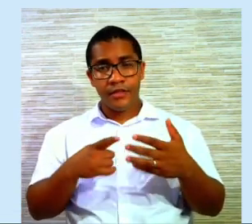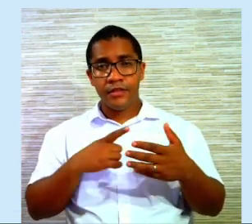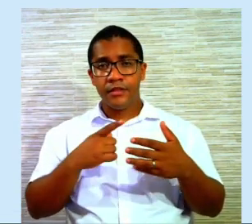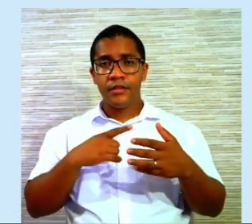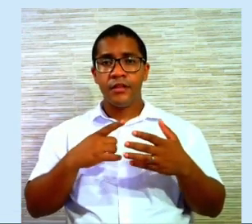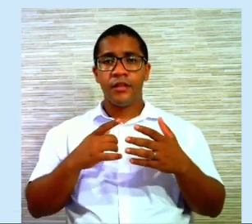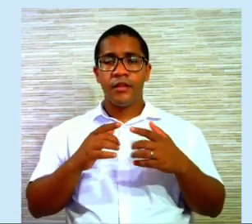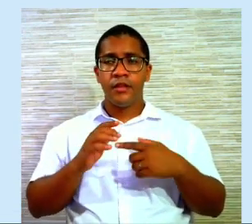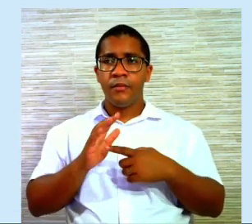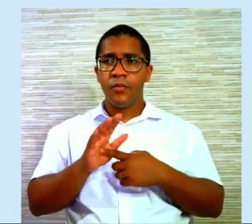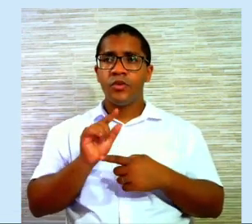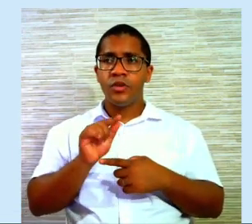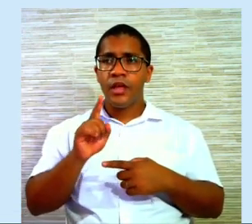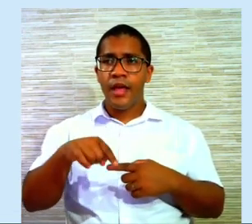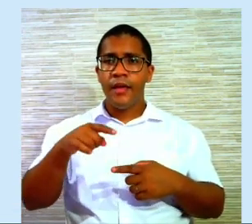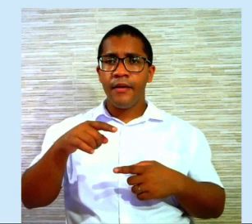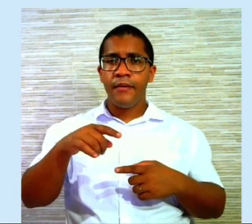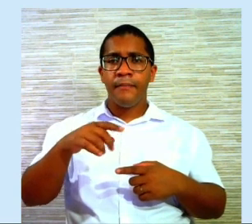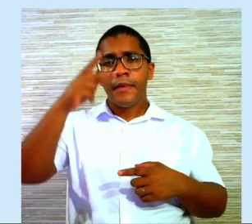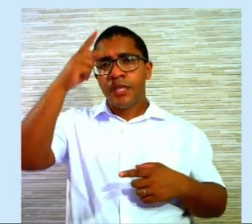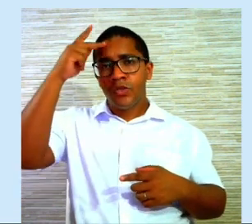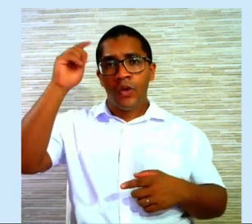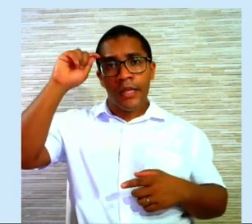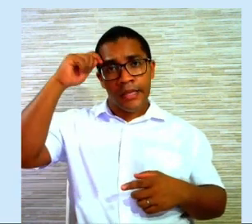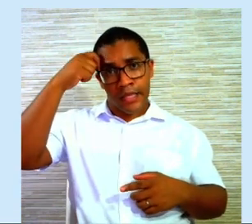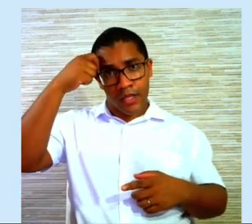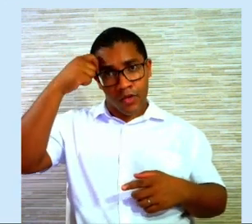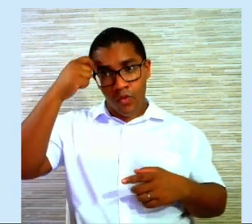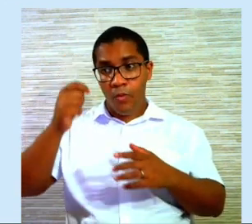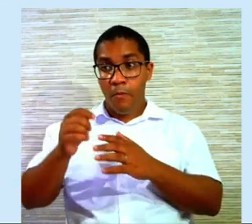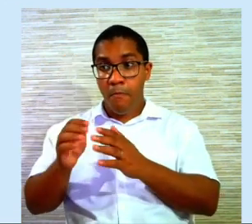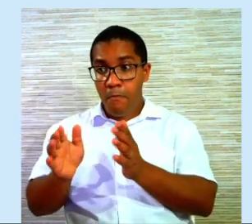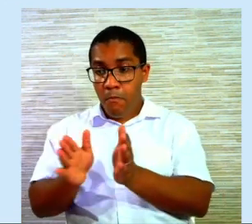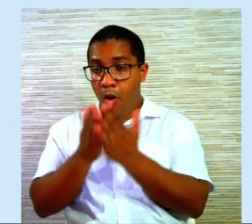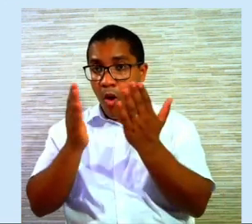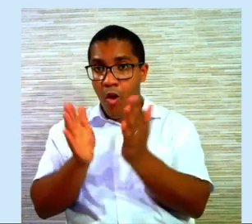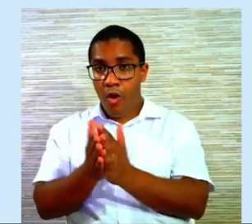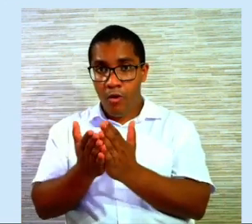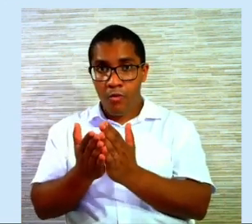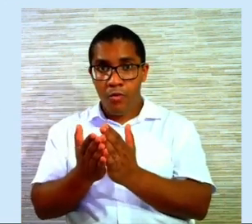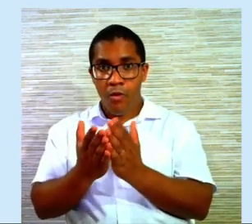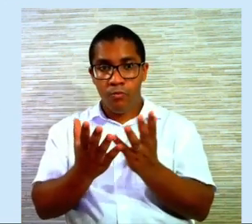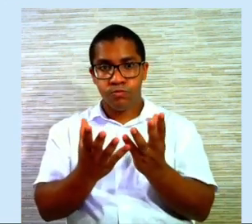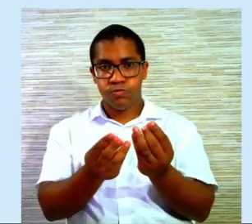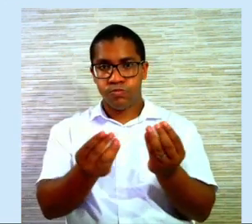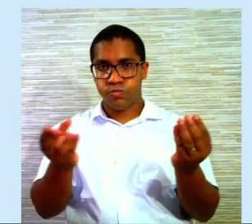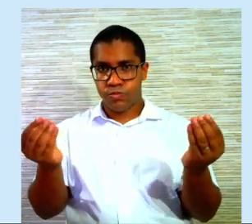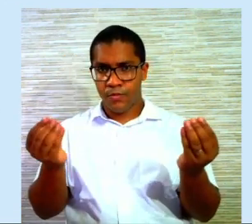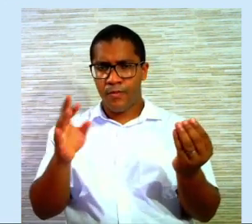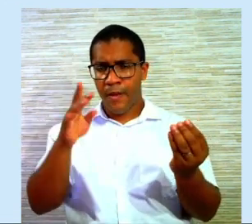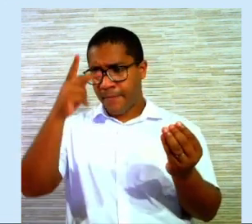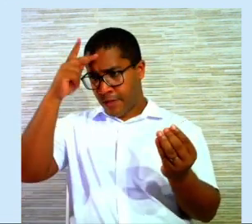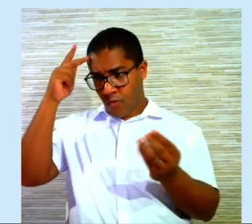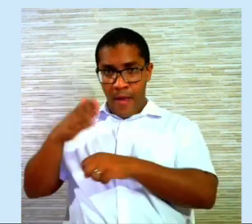que há mais negros pobres que brancos pobres no Brasil.